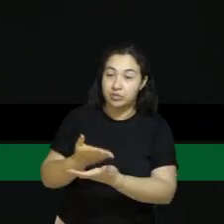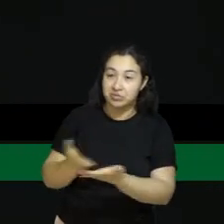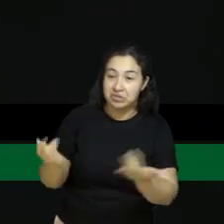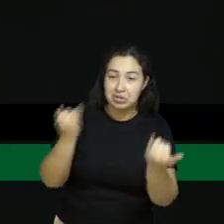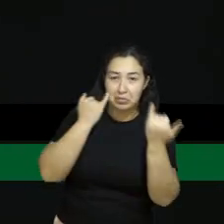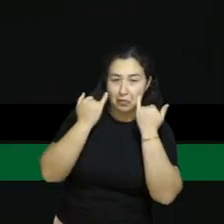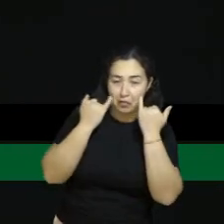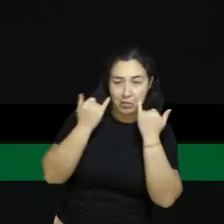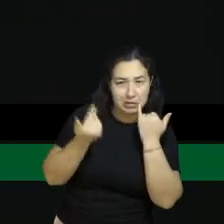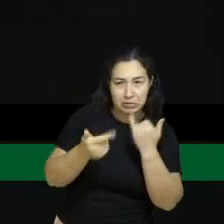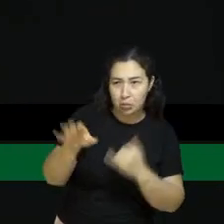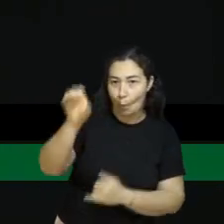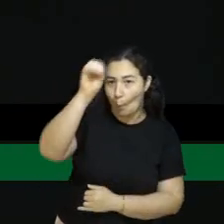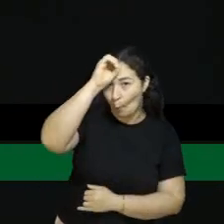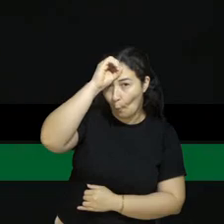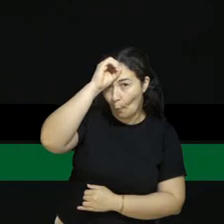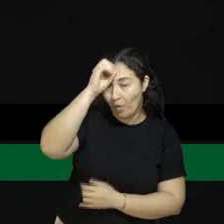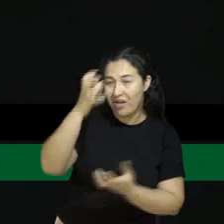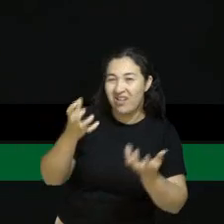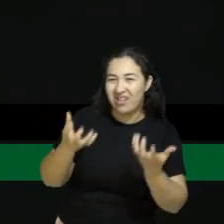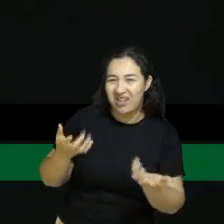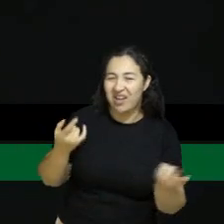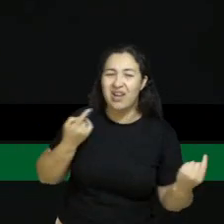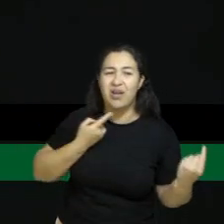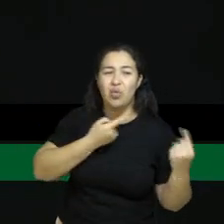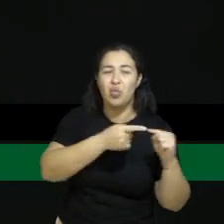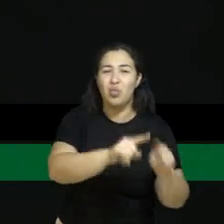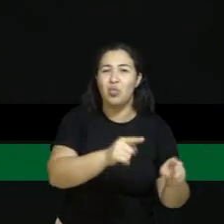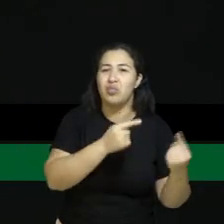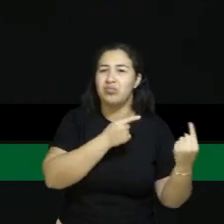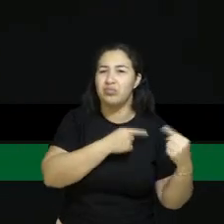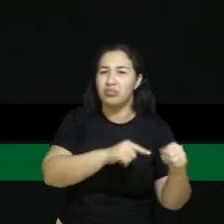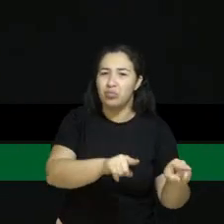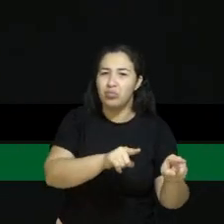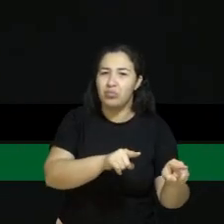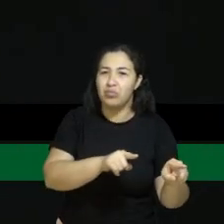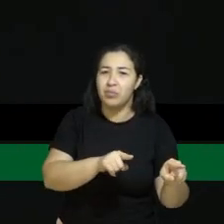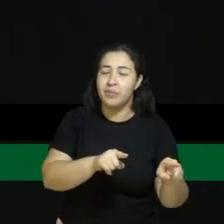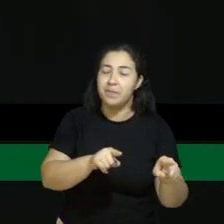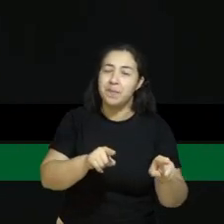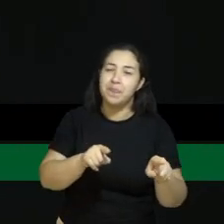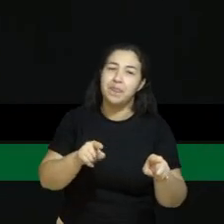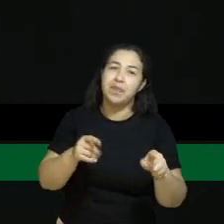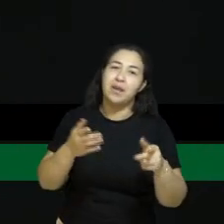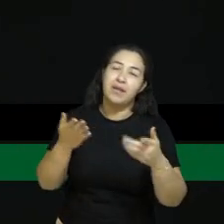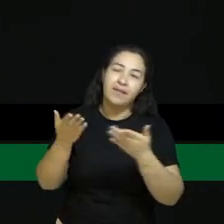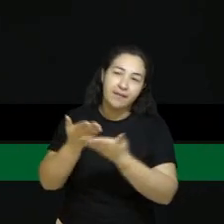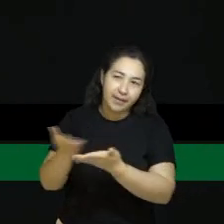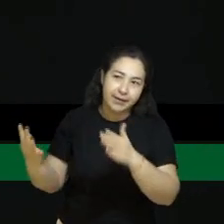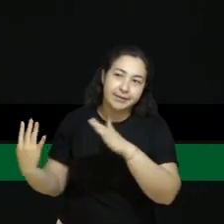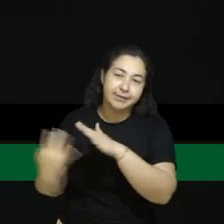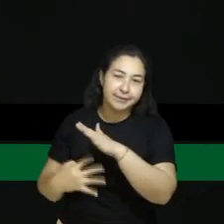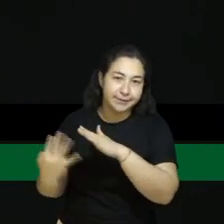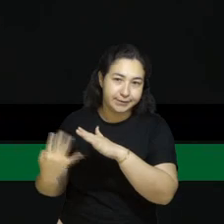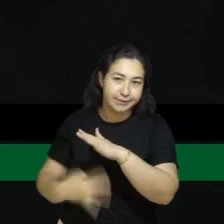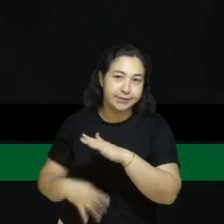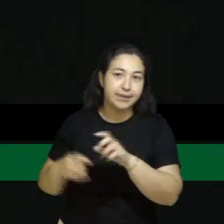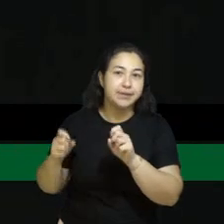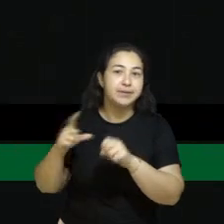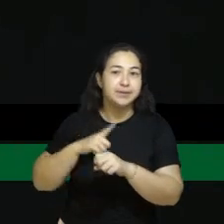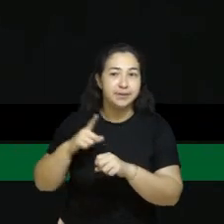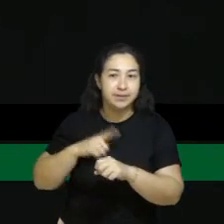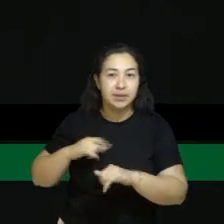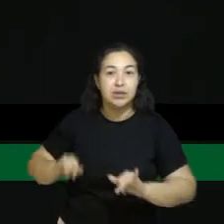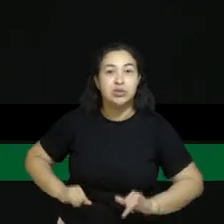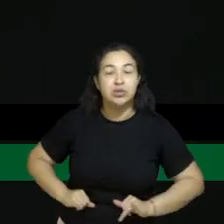desinformados tentem contrariar, a cidade passa dificuldades, sofre com escassez de